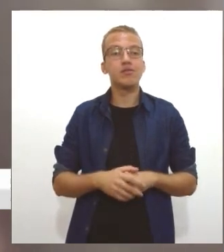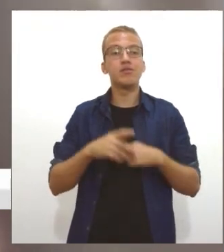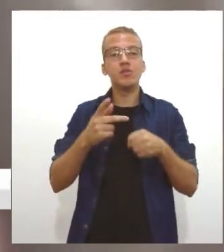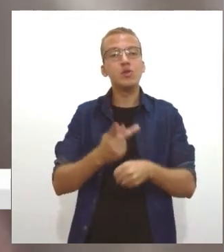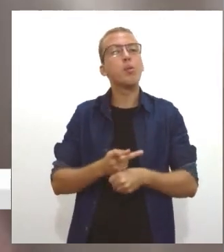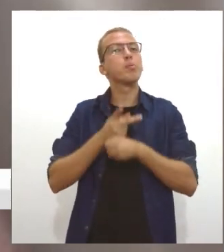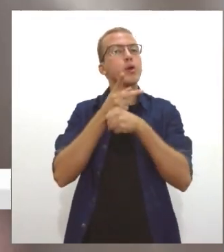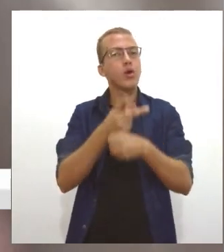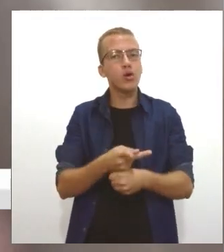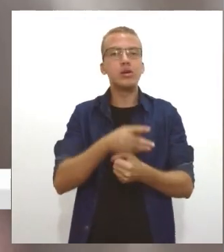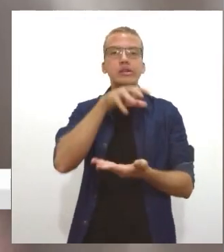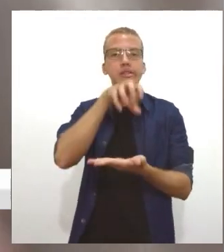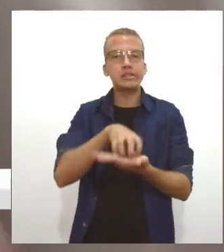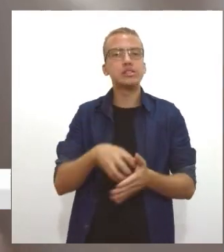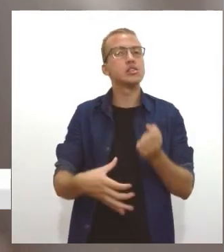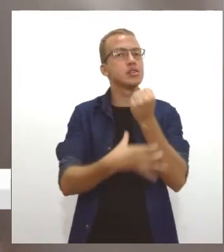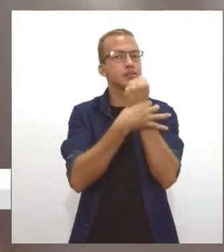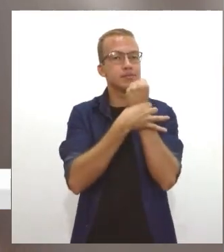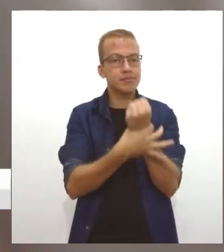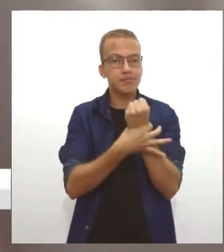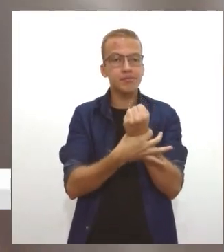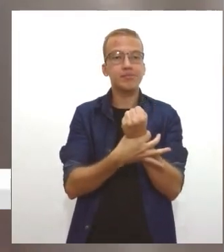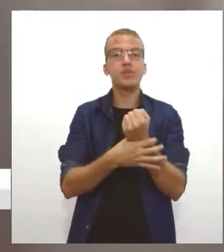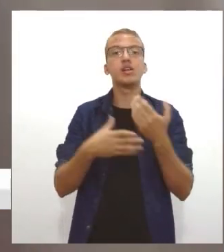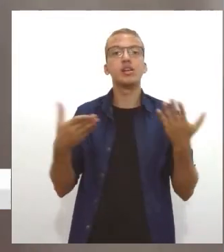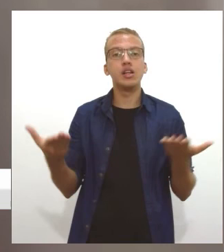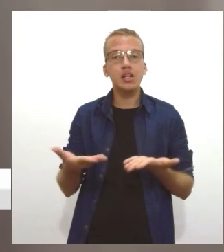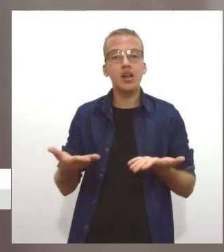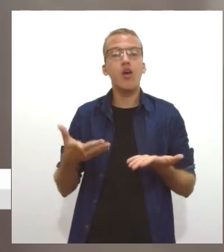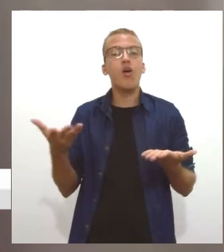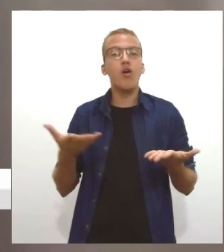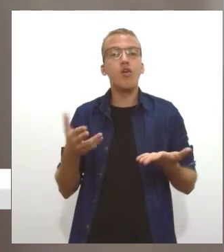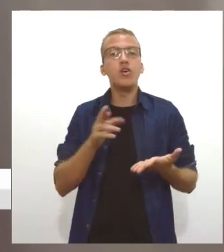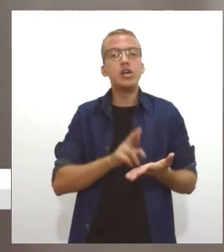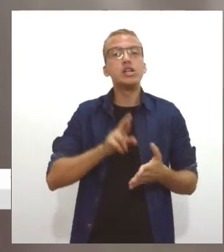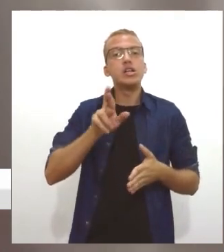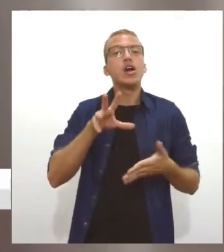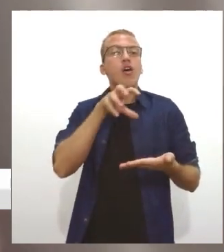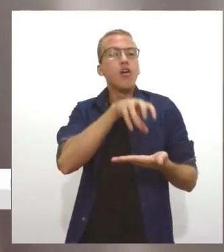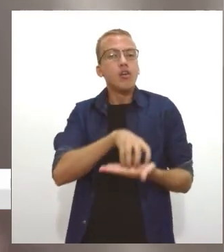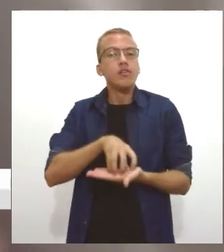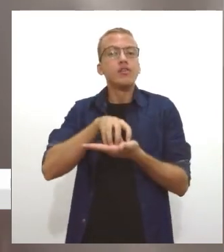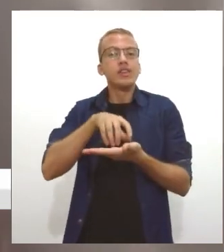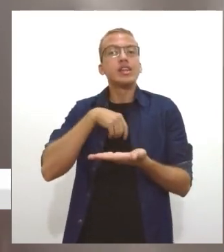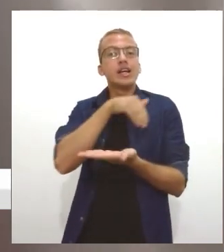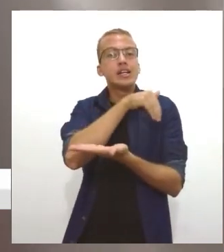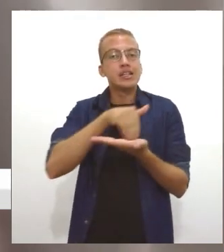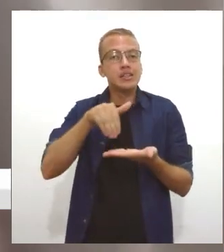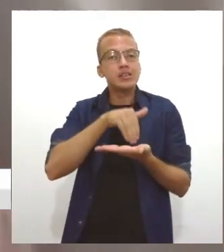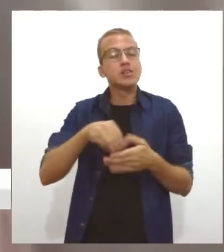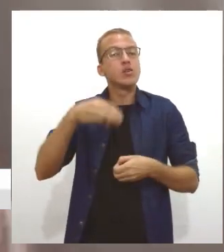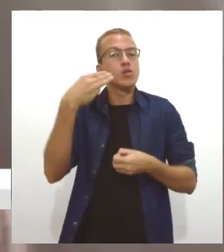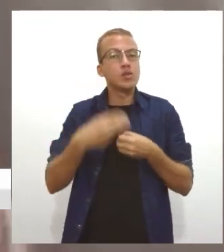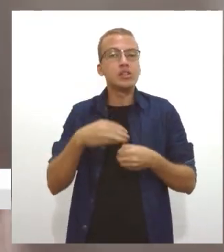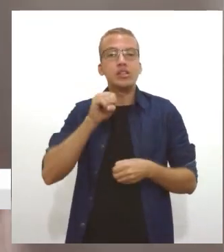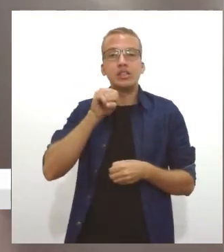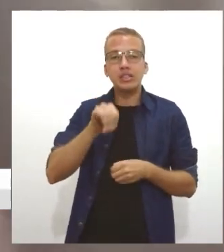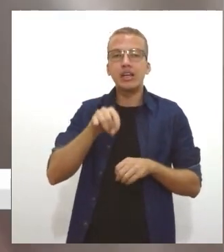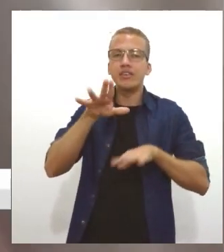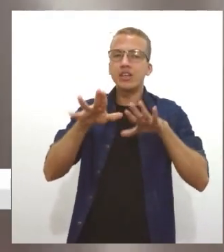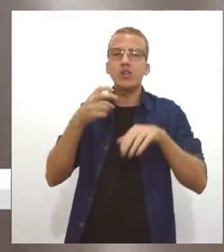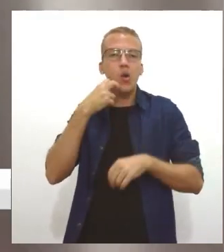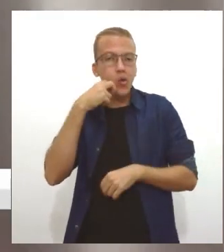seguros. Então, essas unidades orgânicas que existem na secretaria hoje aqui do município, caso exista um constrangimento de ir até uma